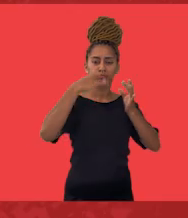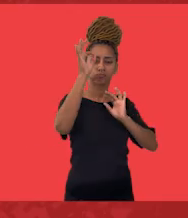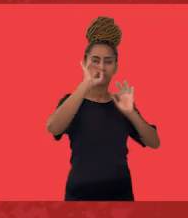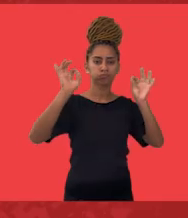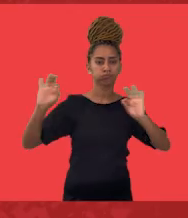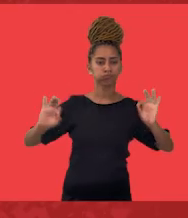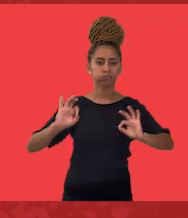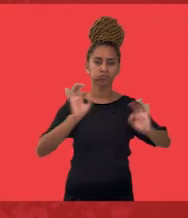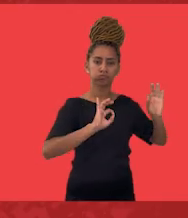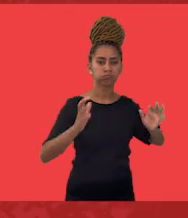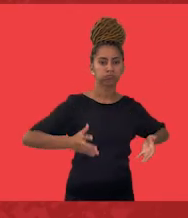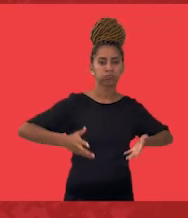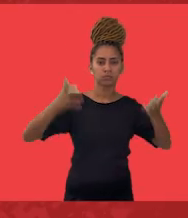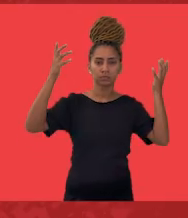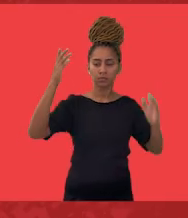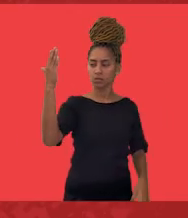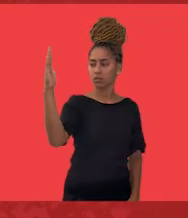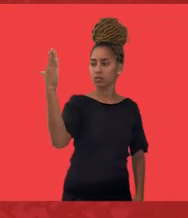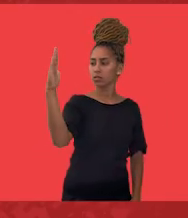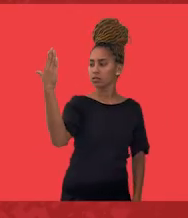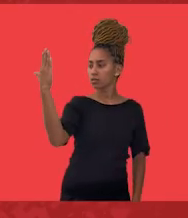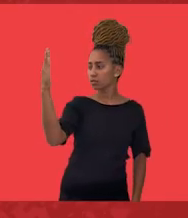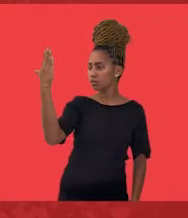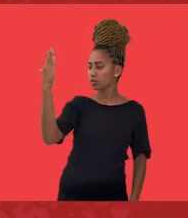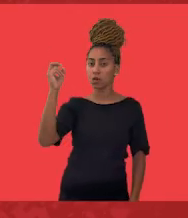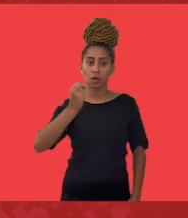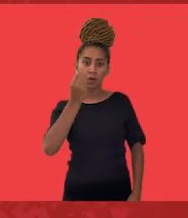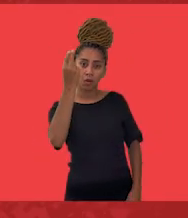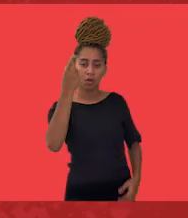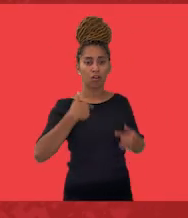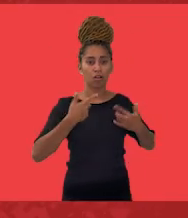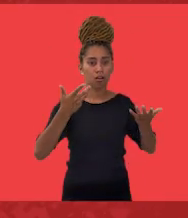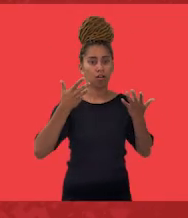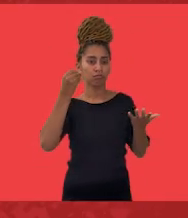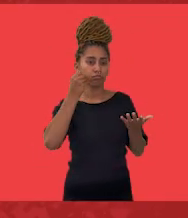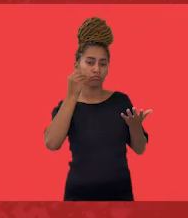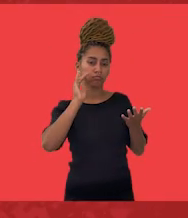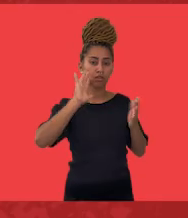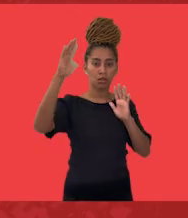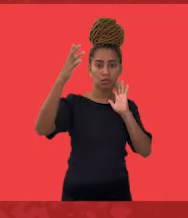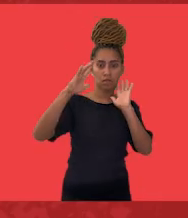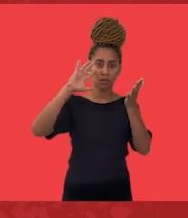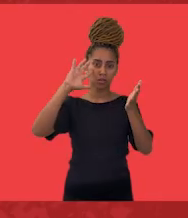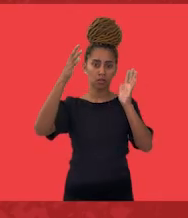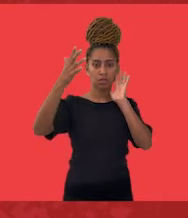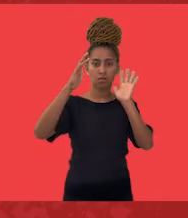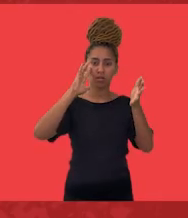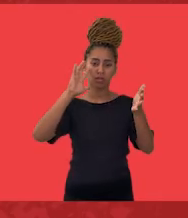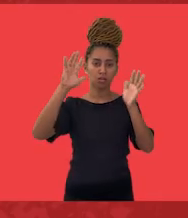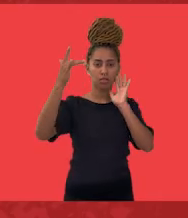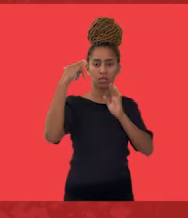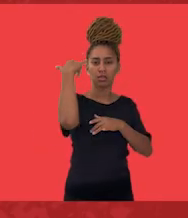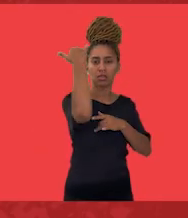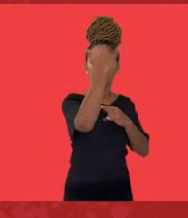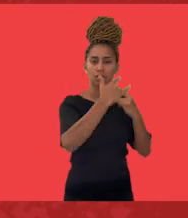que o vento varre meus cabelos, numa garupa qualquer, já não olho para trás.